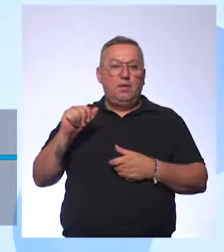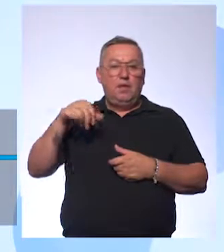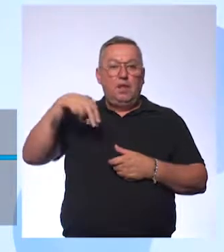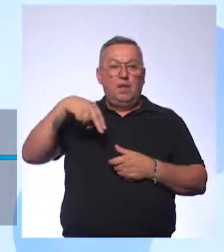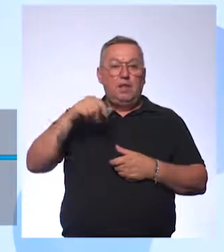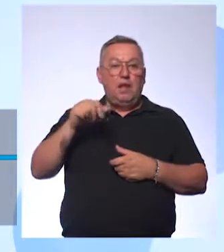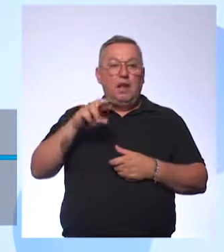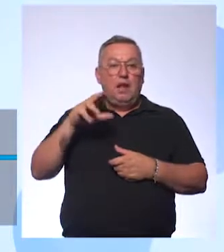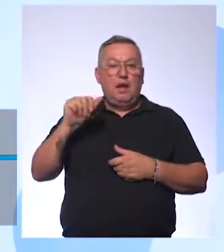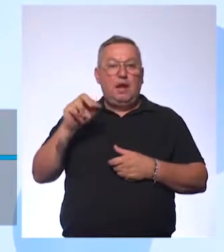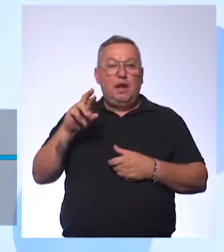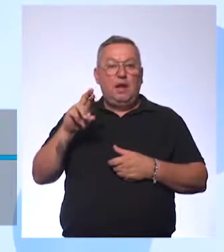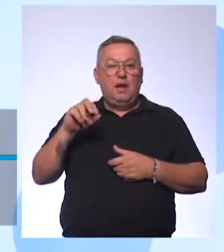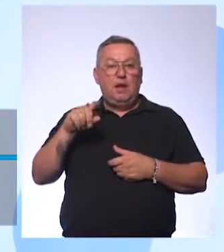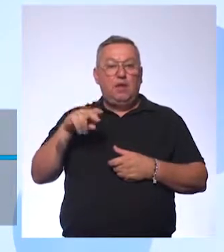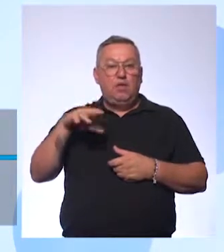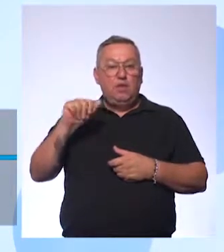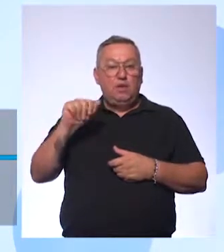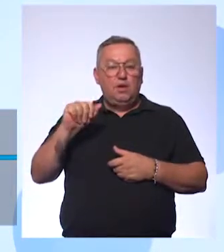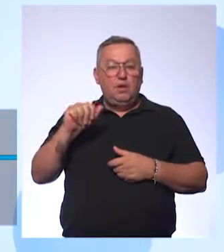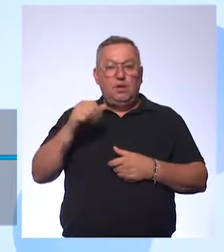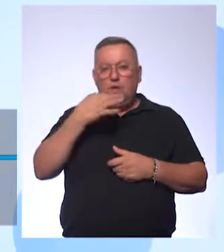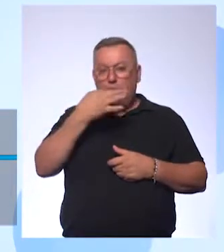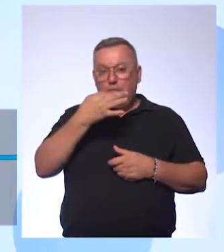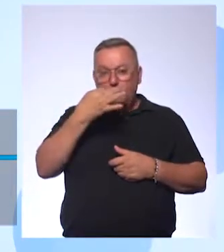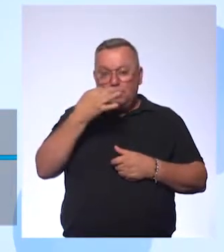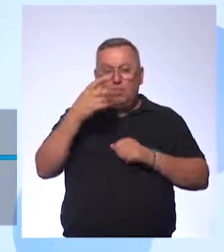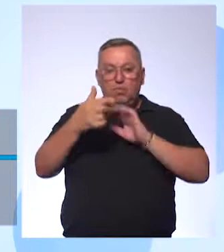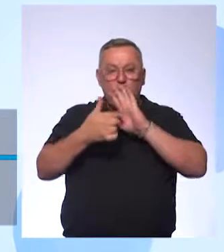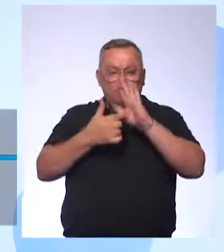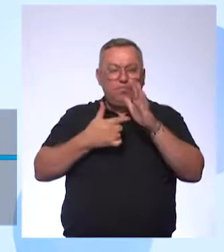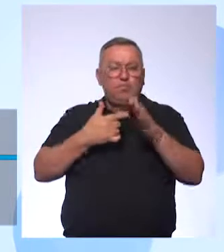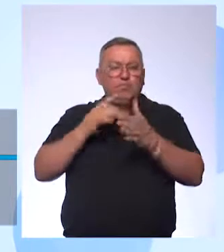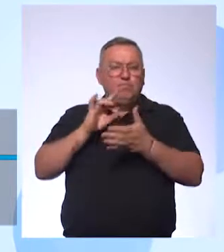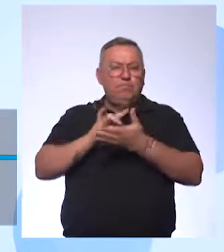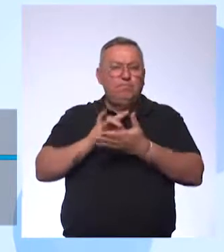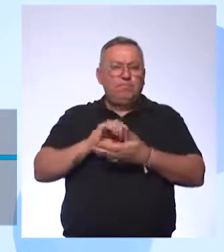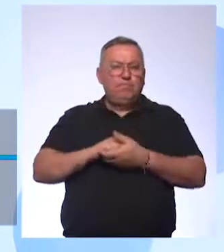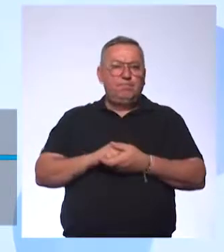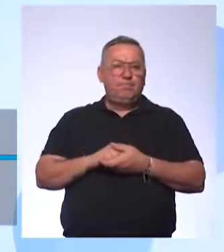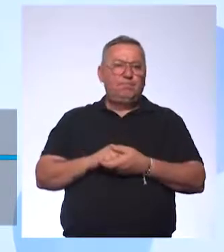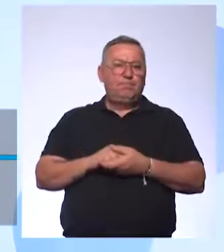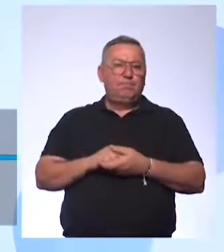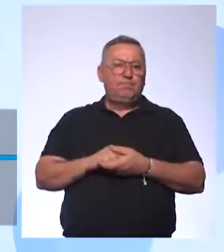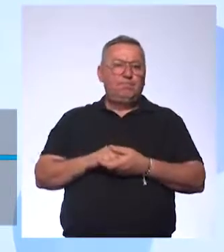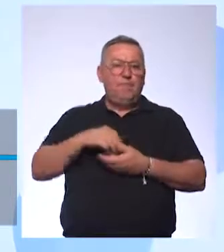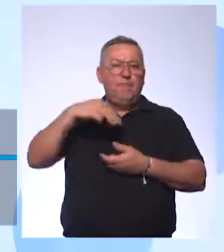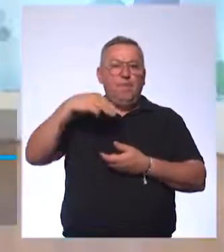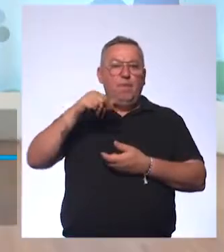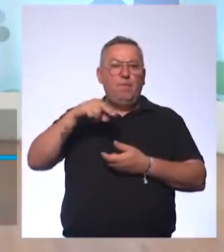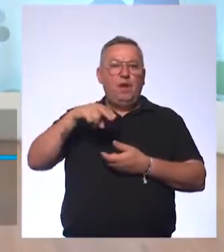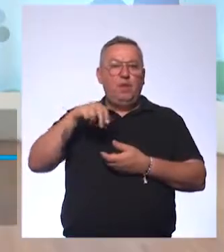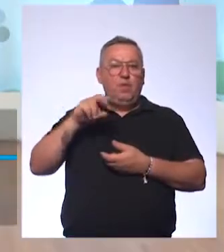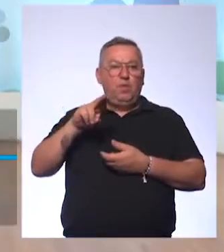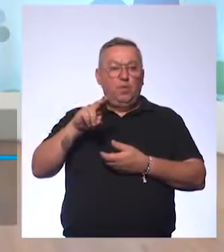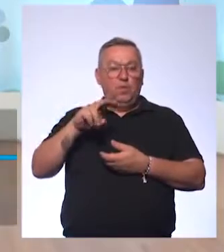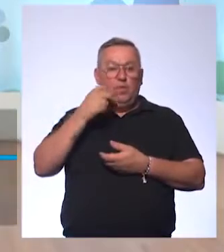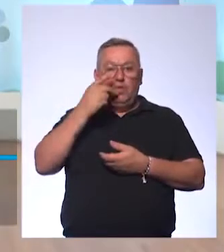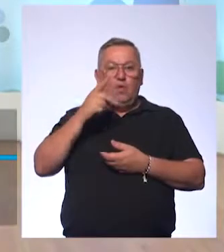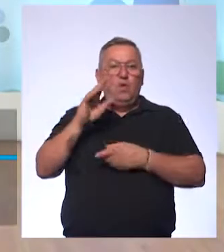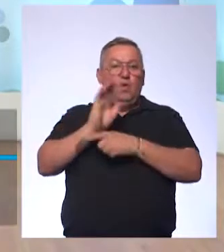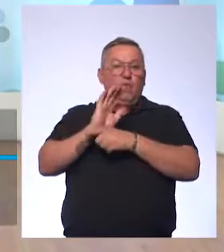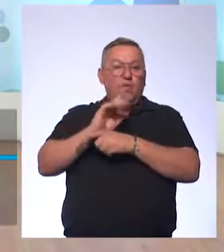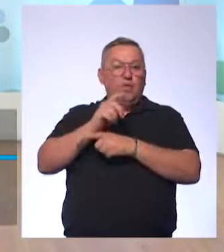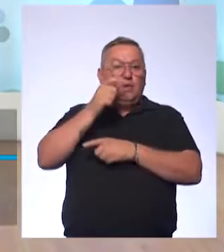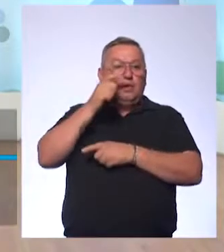Nara Regina. O filme é interessante, opinião, apresenta fatos verídicos, fatos. Agora começou a subir, né, aí. A Manu e o Adrian. O filme